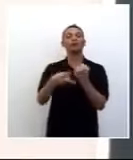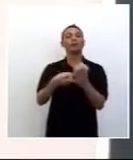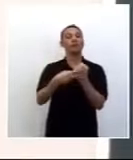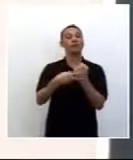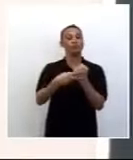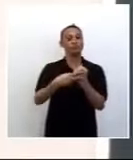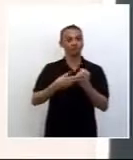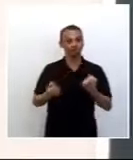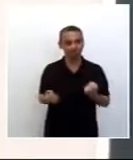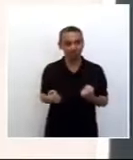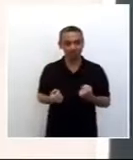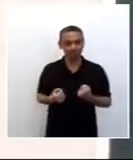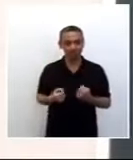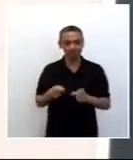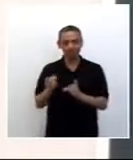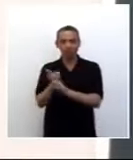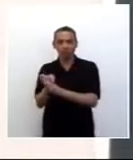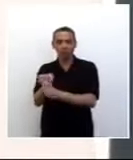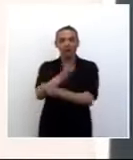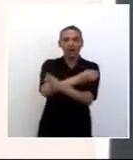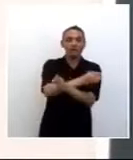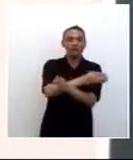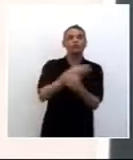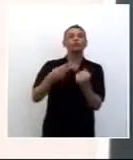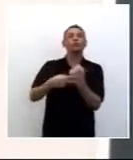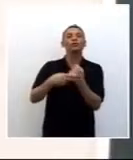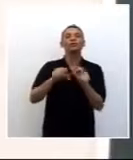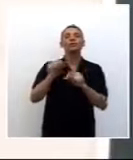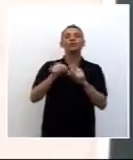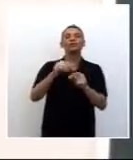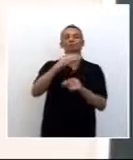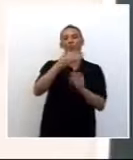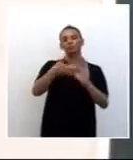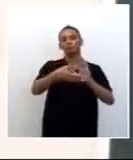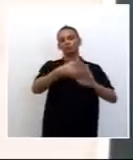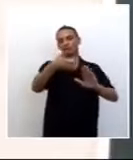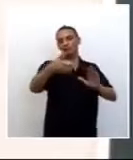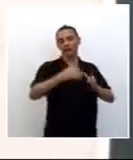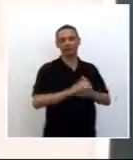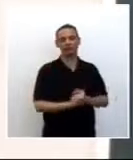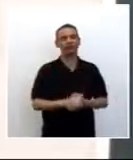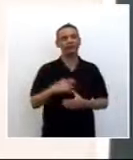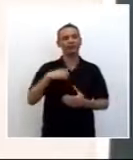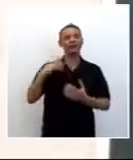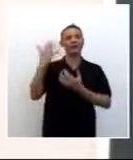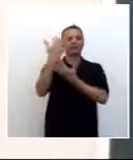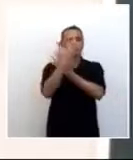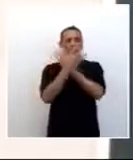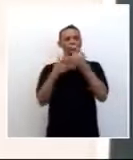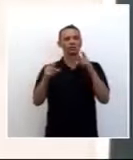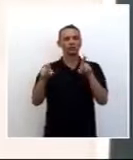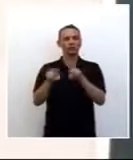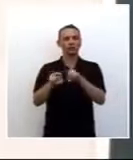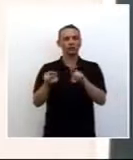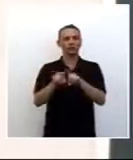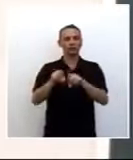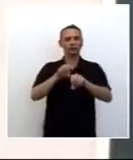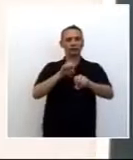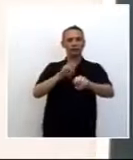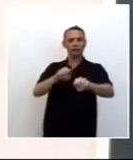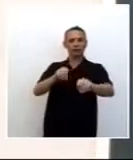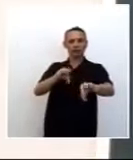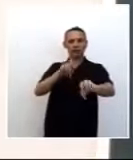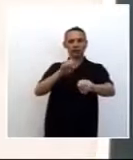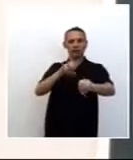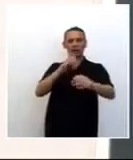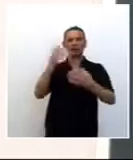verbo que é o verbo subir o que vem antes do verbo eu corto e tem uma musiquinha que eu contei cantei na outra aula eu vou cantar para vocês um